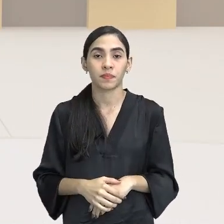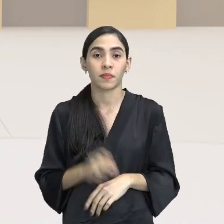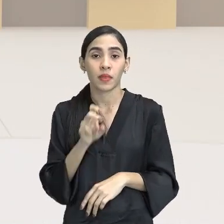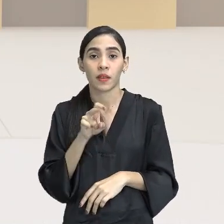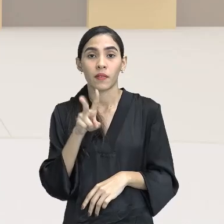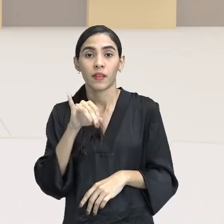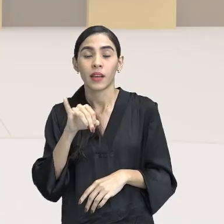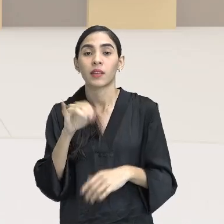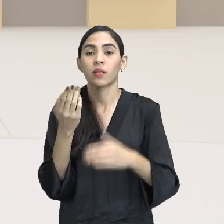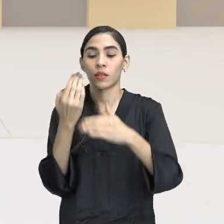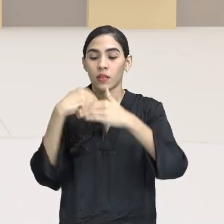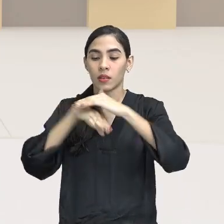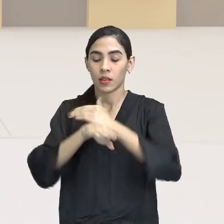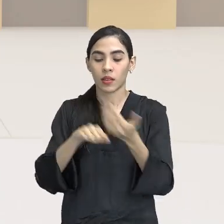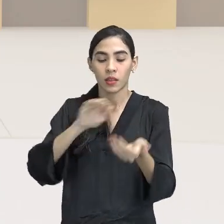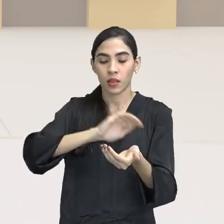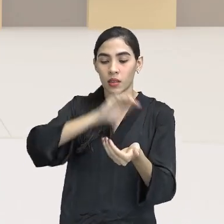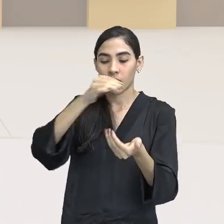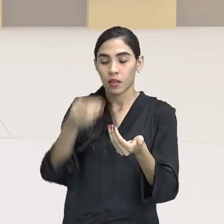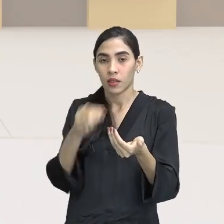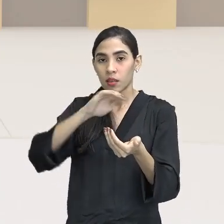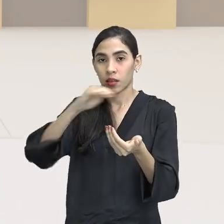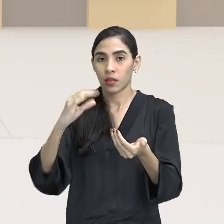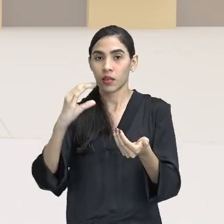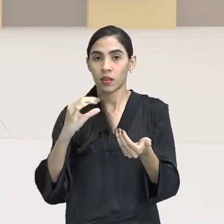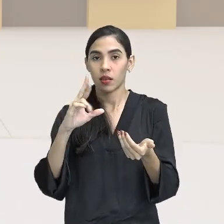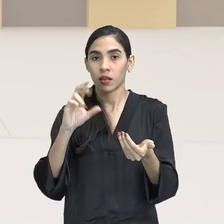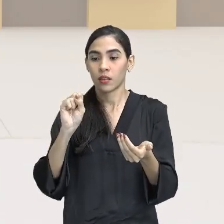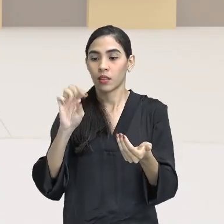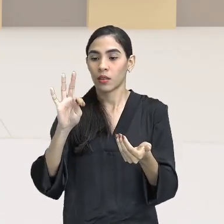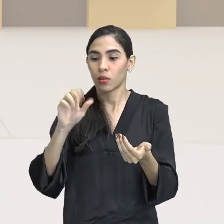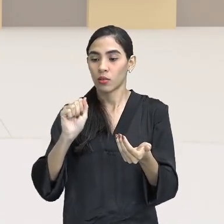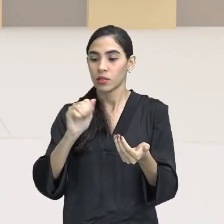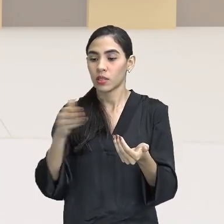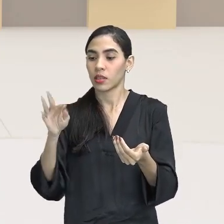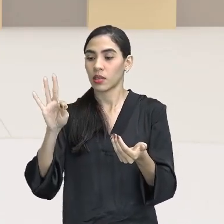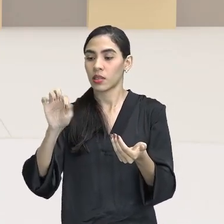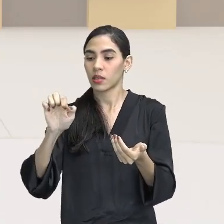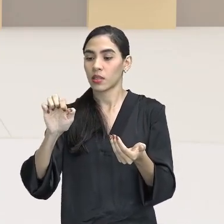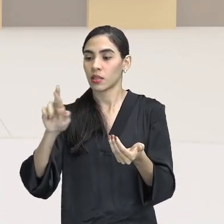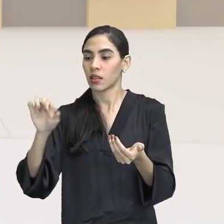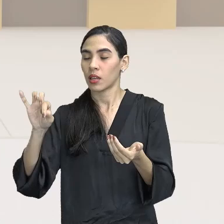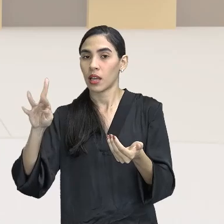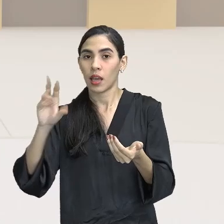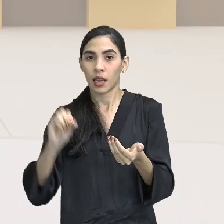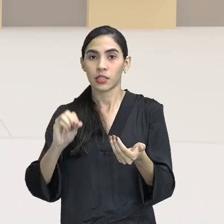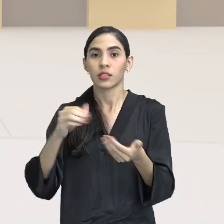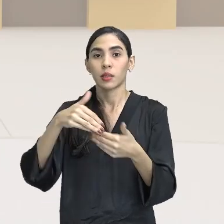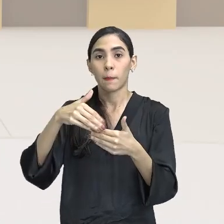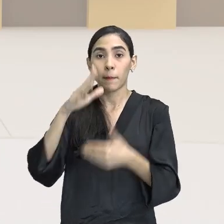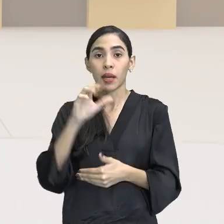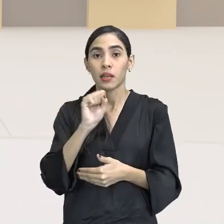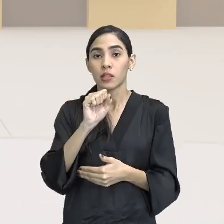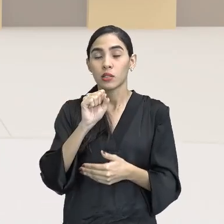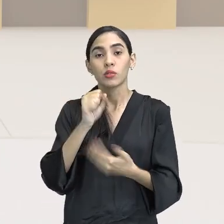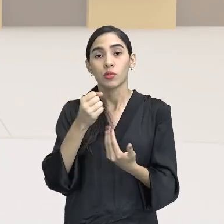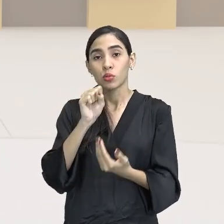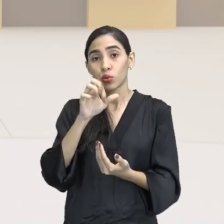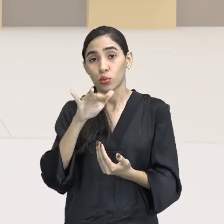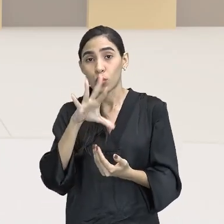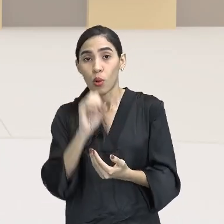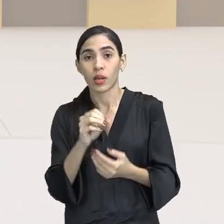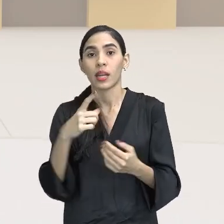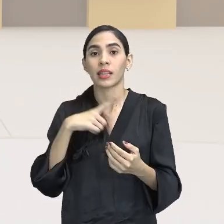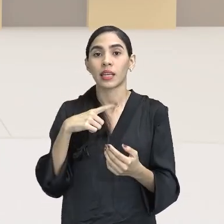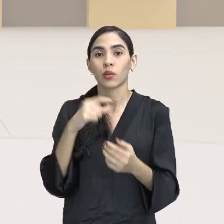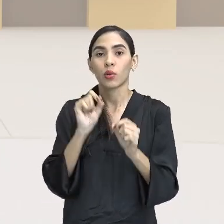ficar reservados ali na crosta terrestre, né? Que é aquela parte mais sólida do nosso planeta Terra, a gente vai ter ali o